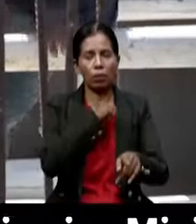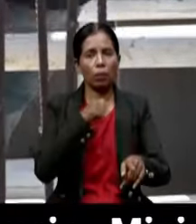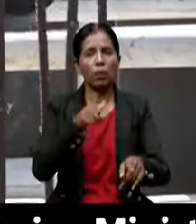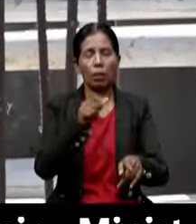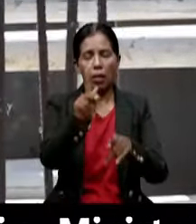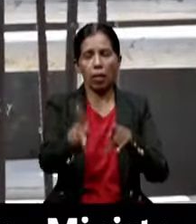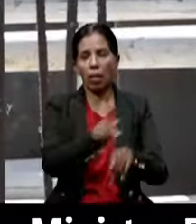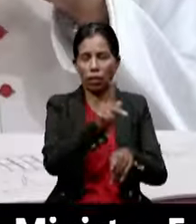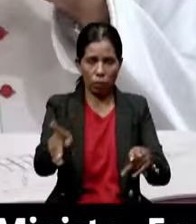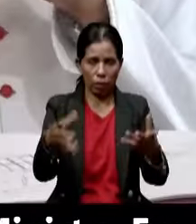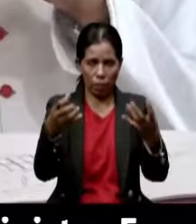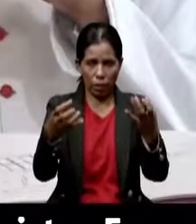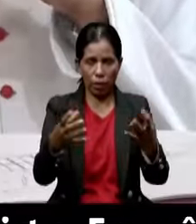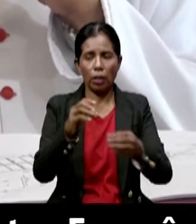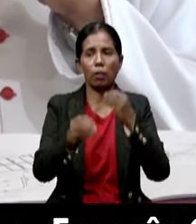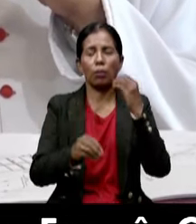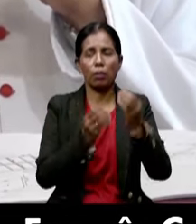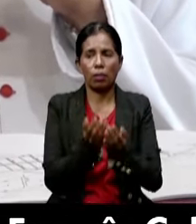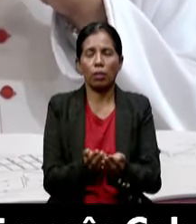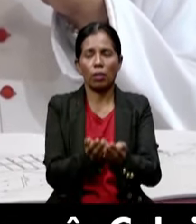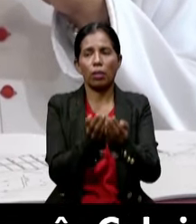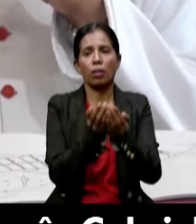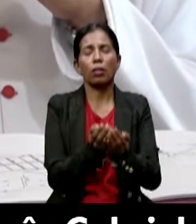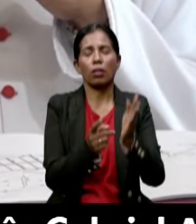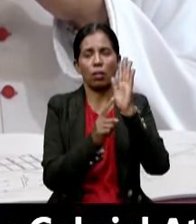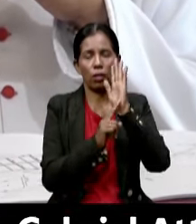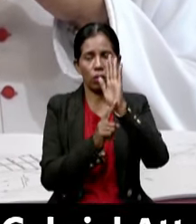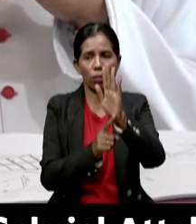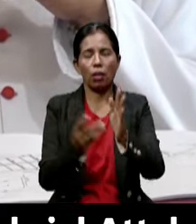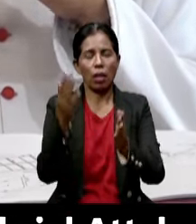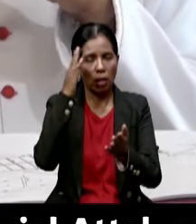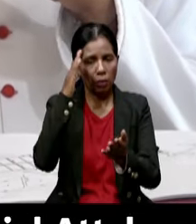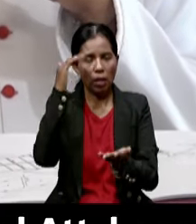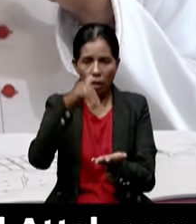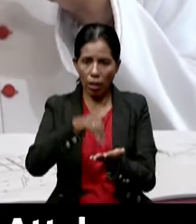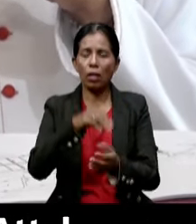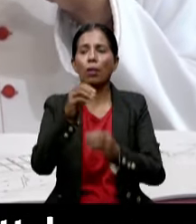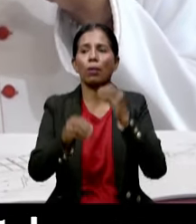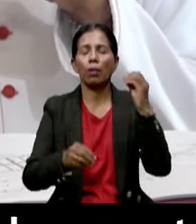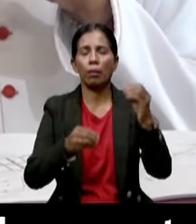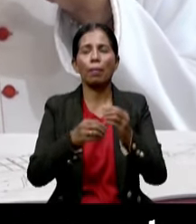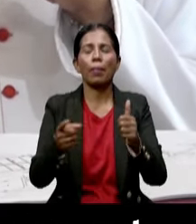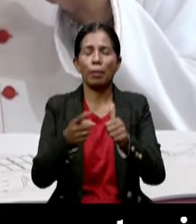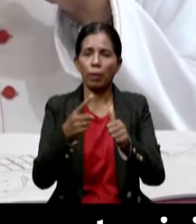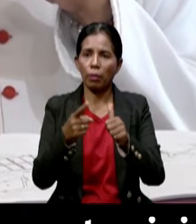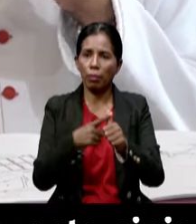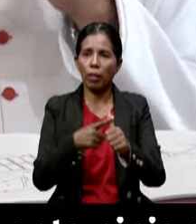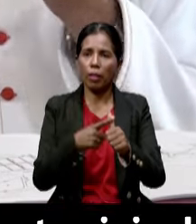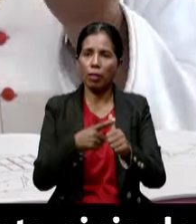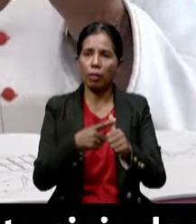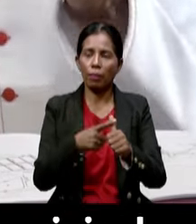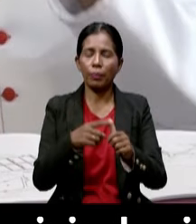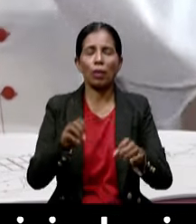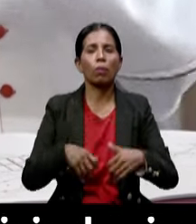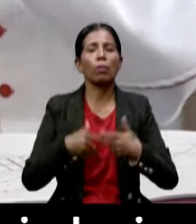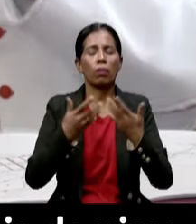O significado altar da Nei Horefa. Foi a noite em Vila Fale, quando a primeira, o